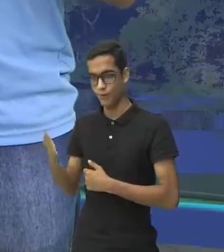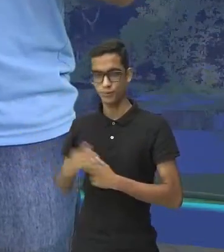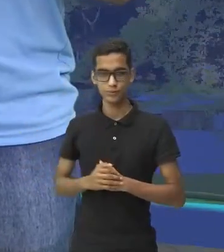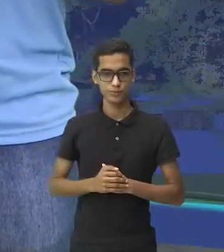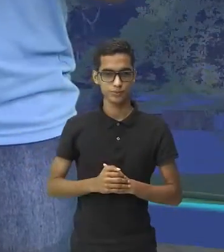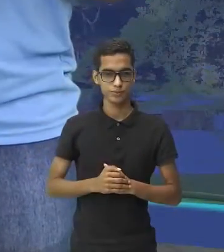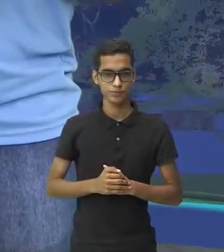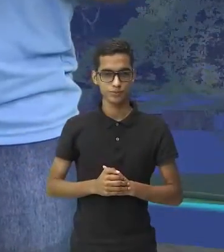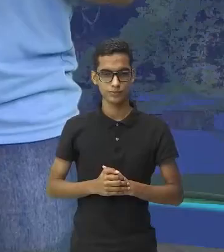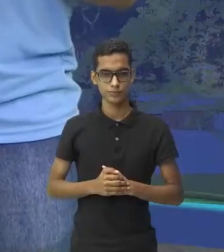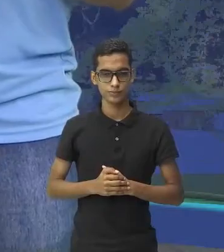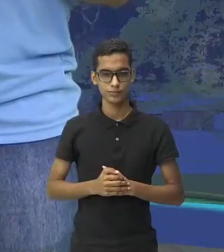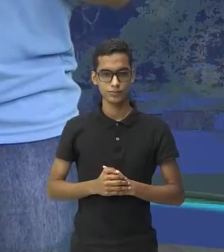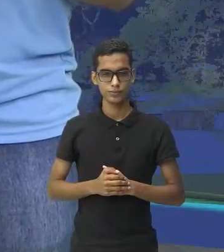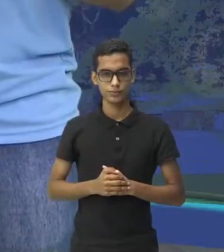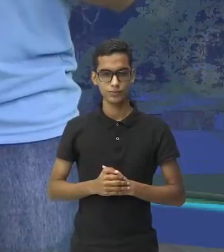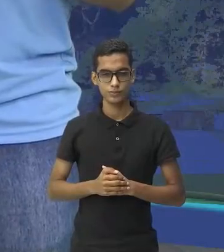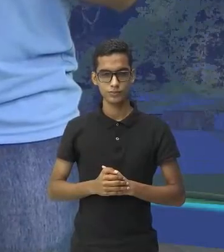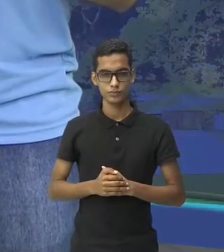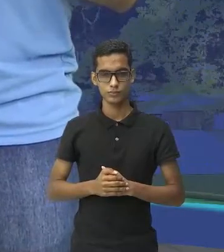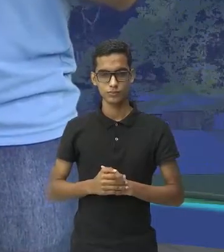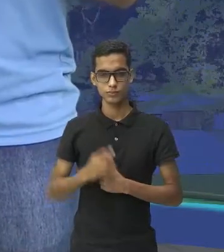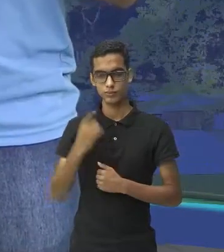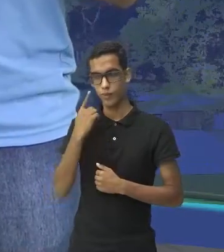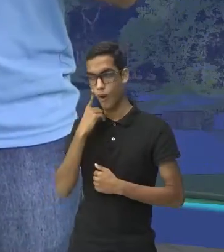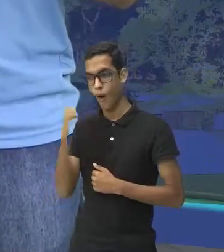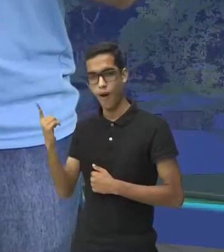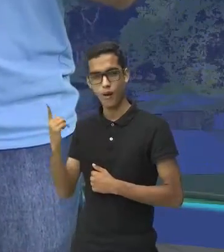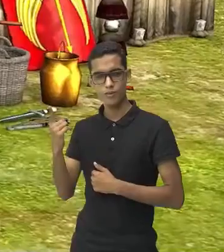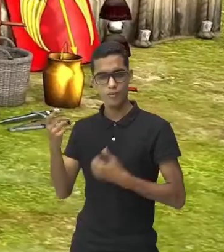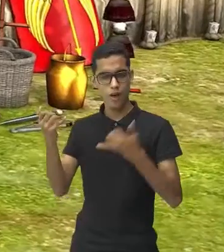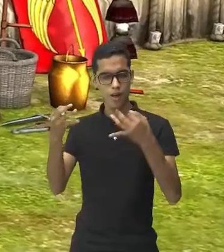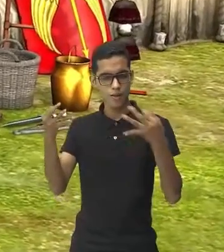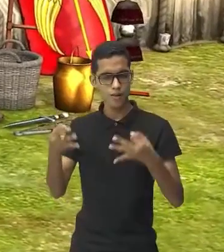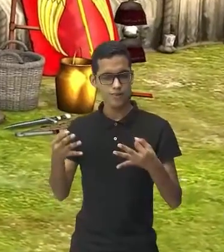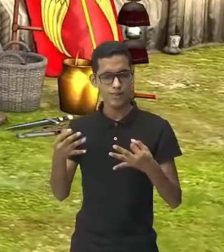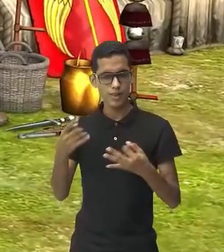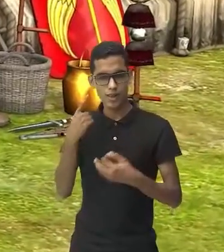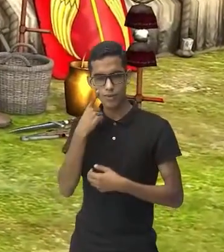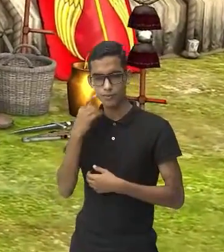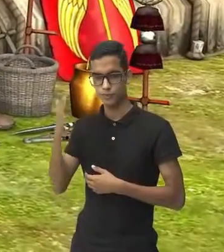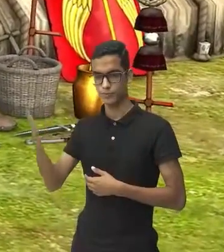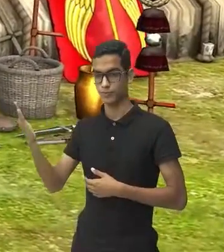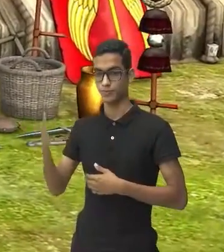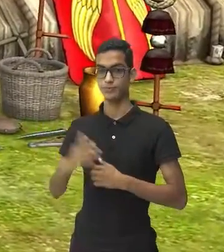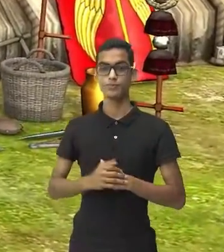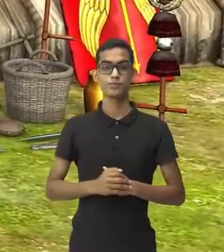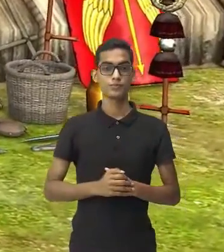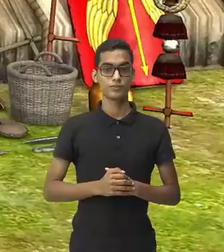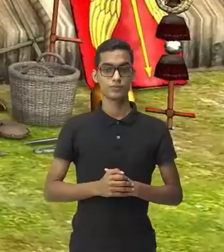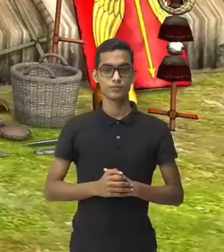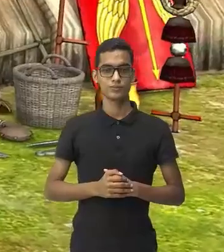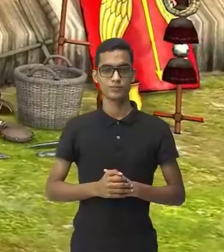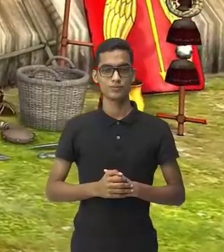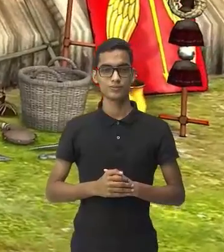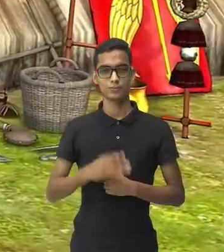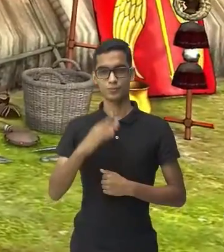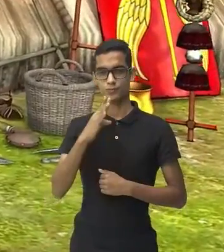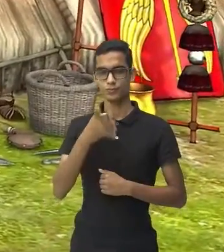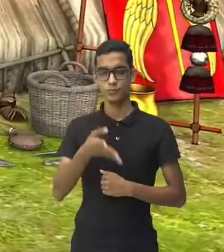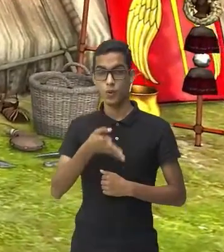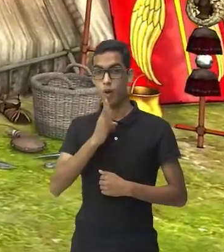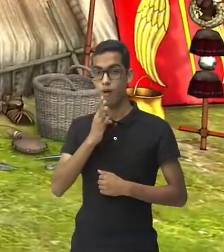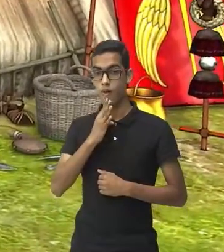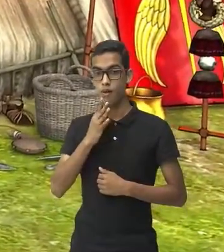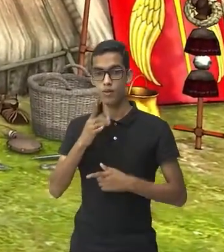Uma réplica perfeita para a gente conhecer e estudar melhor. Vamos a ele, gente. Vamos conhecer um pouquinho ele em si, o